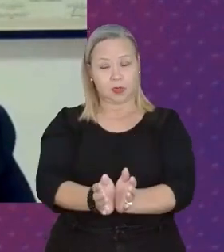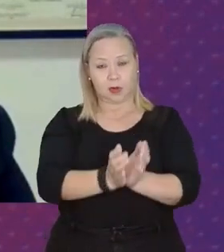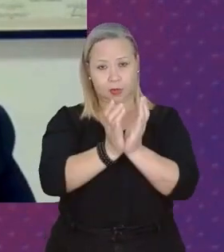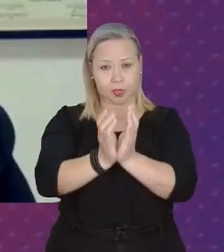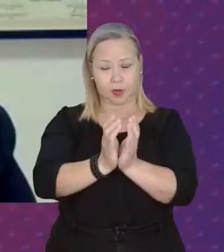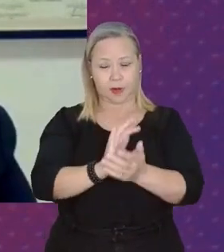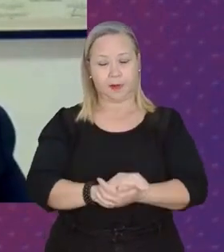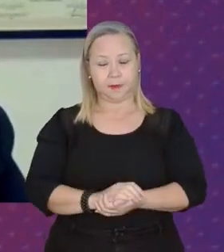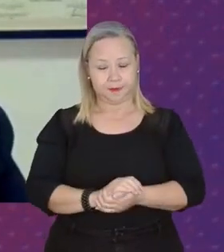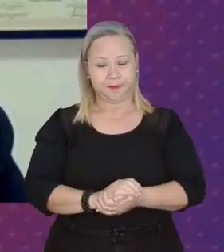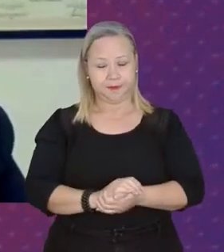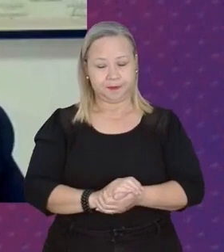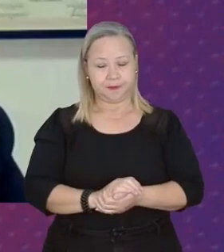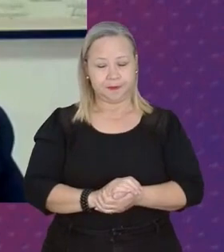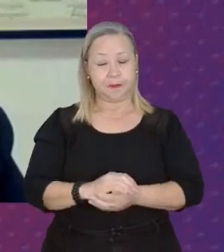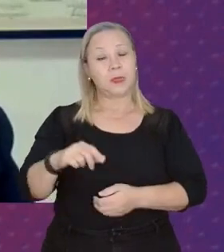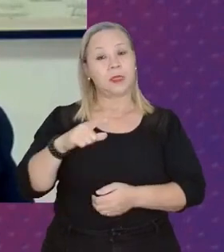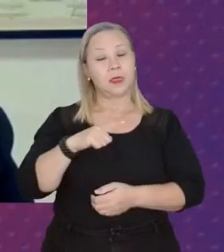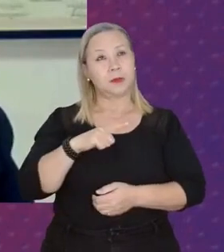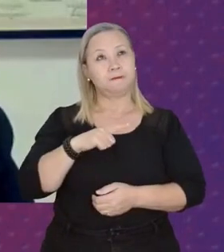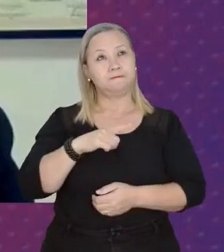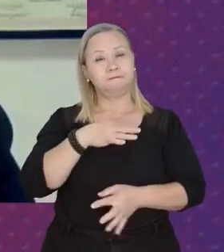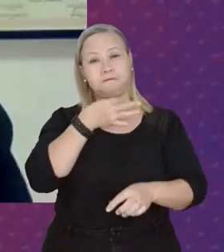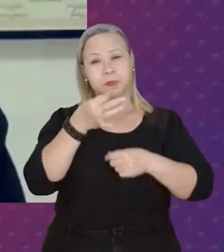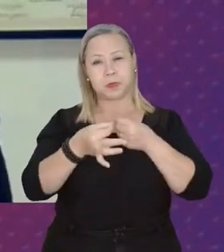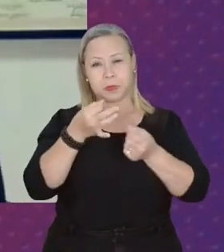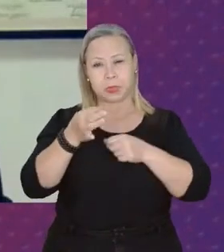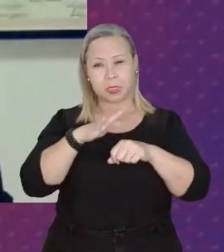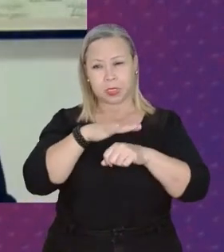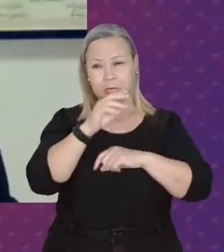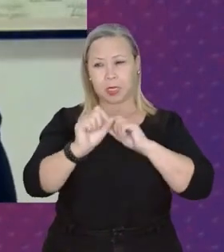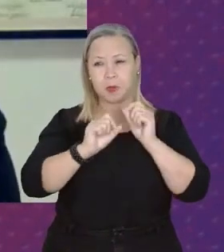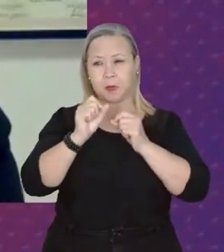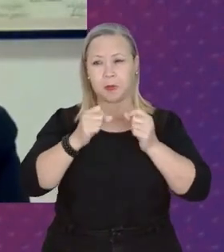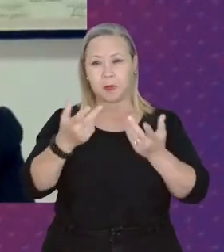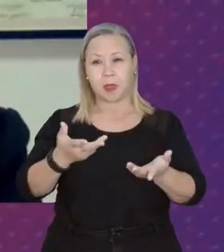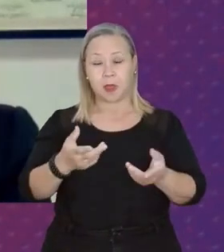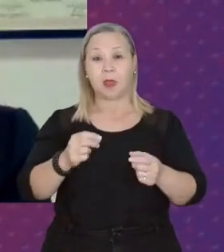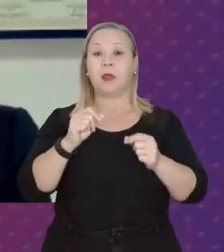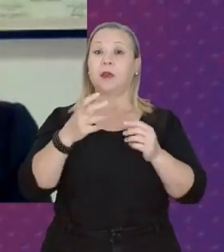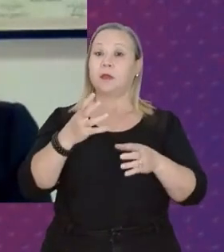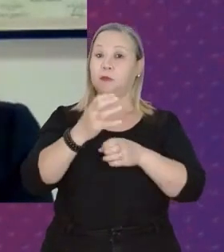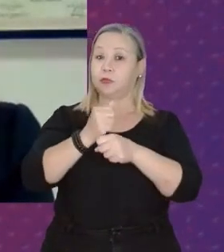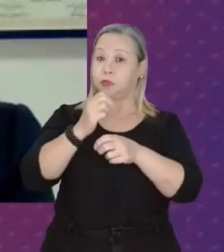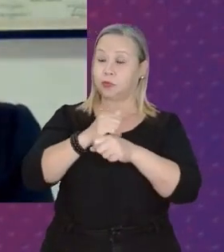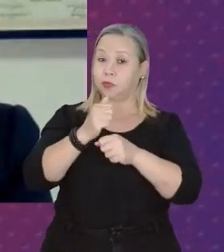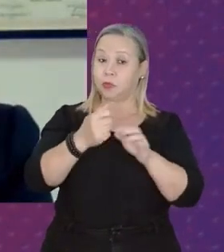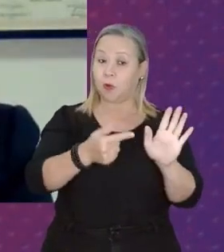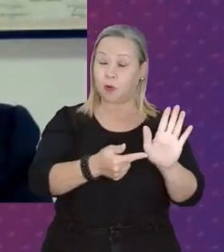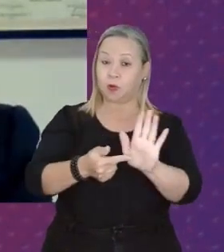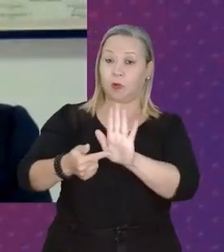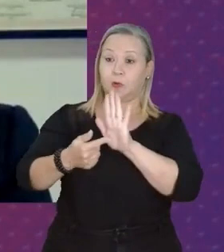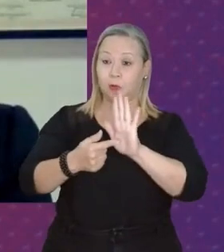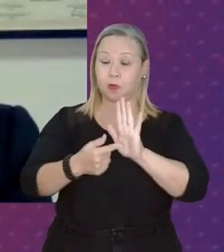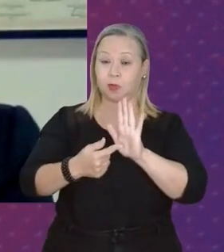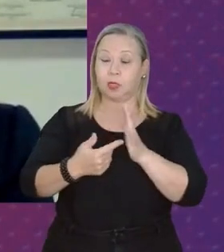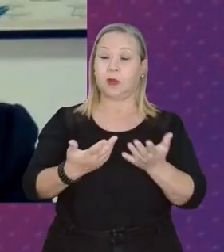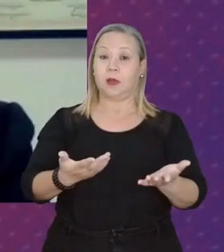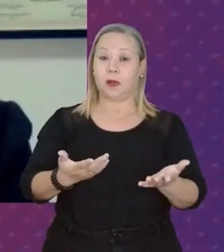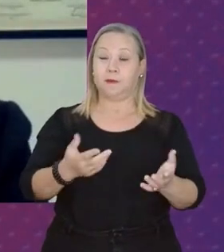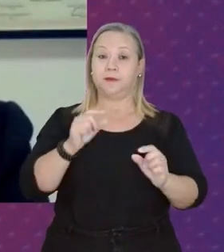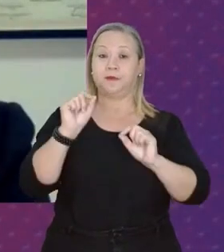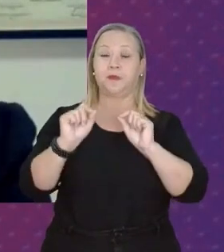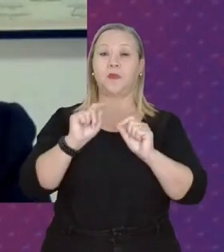Que mais que é importante comentar com vocês? A prestação de contas da federação vai corresponder